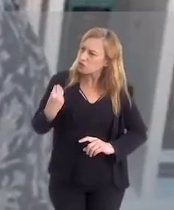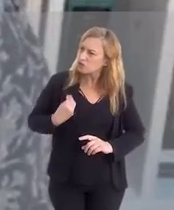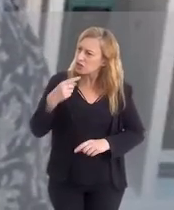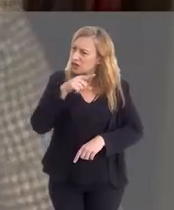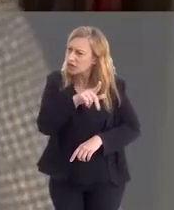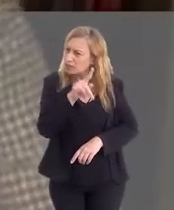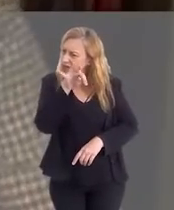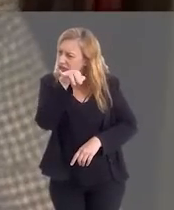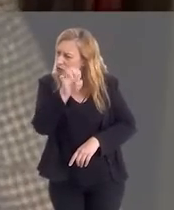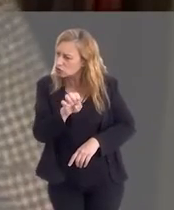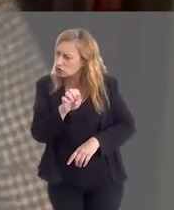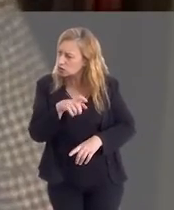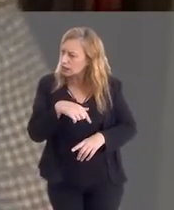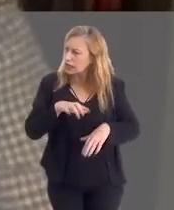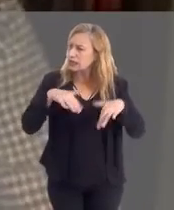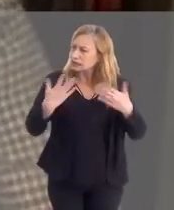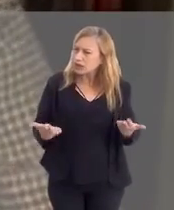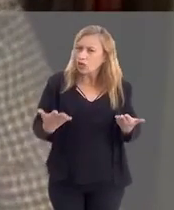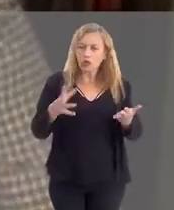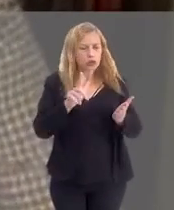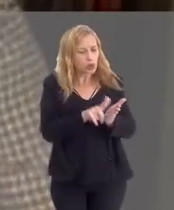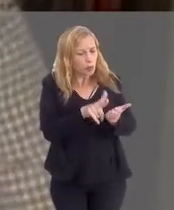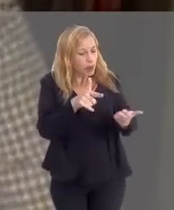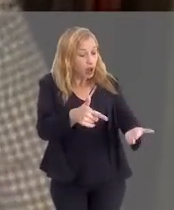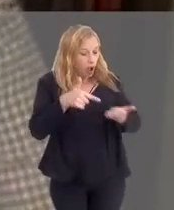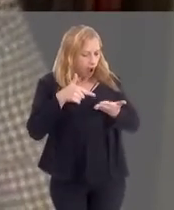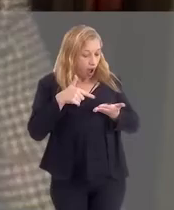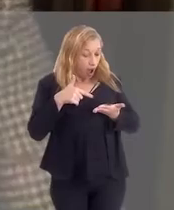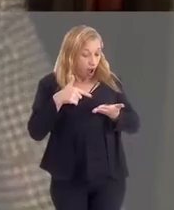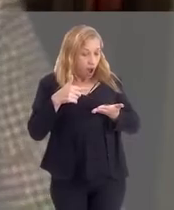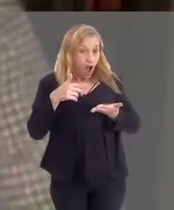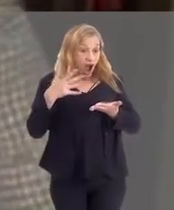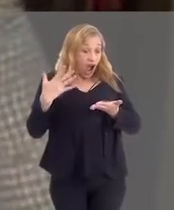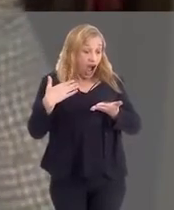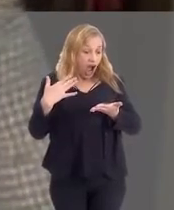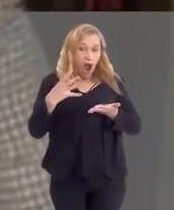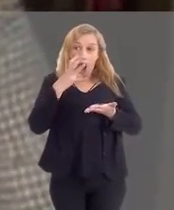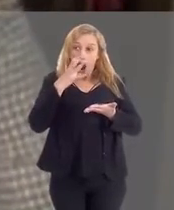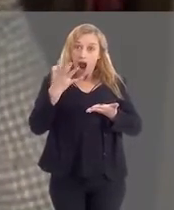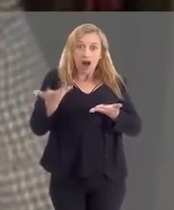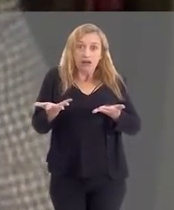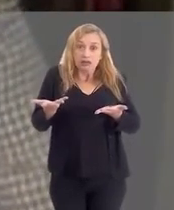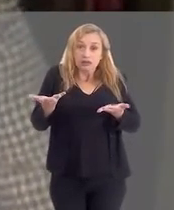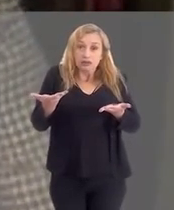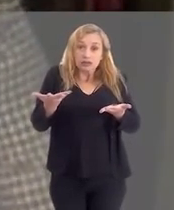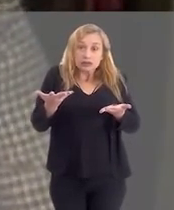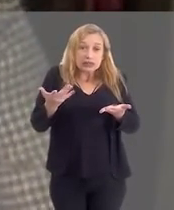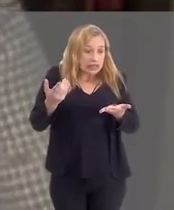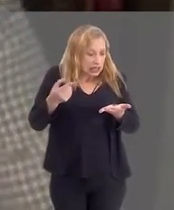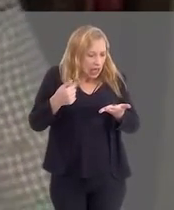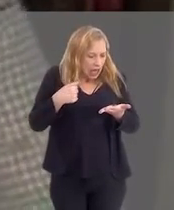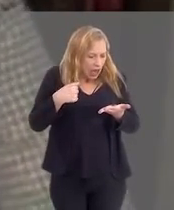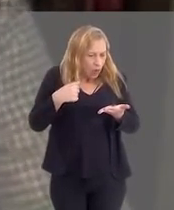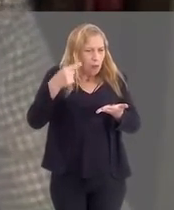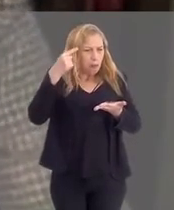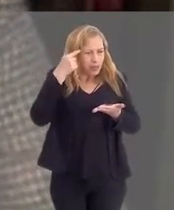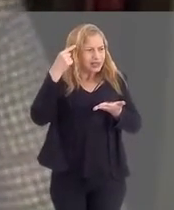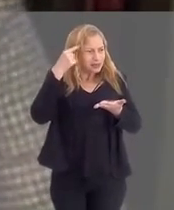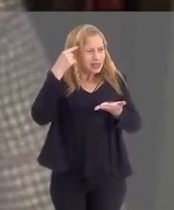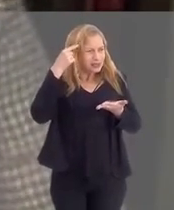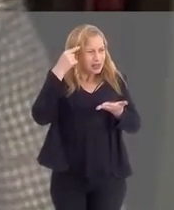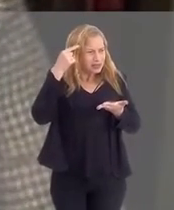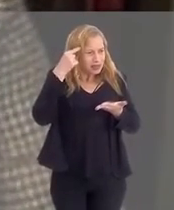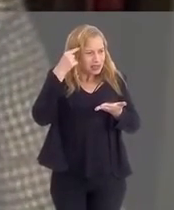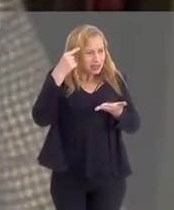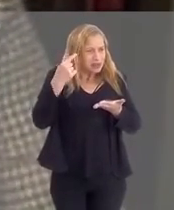ali no Agreste, na periferia de Planaltina. Então, quando eu pego aquilo, eu falo, putz, eu tanto me